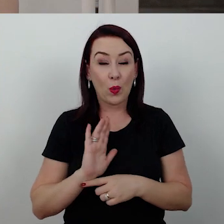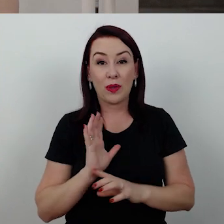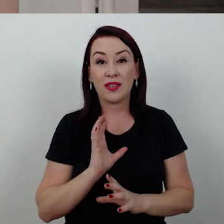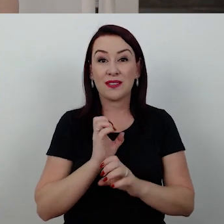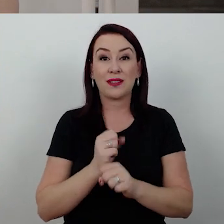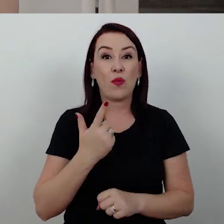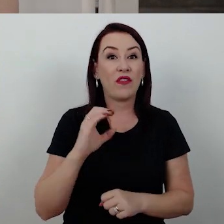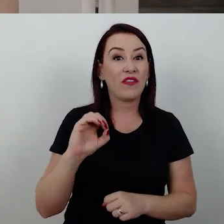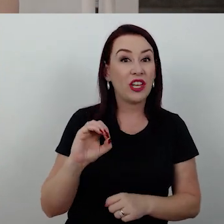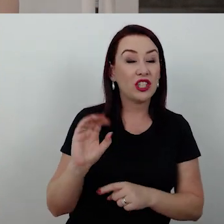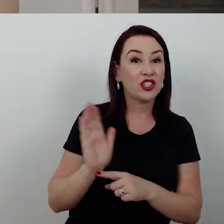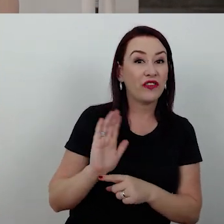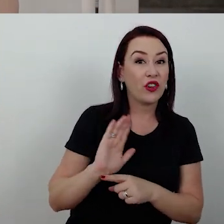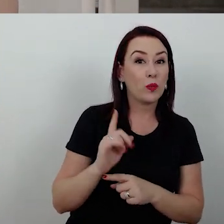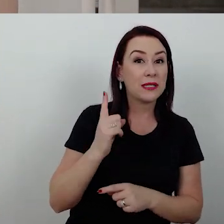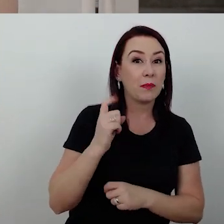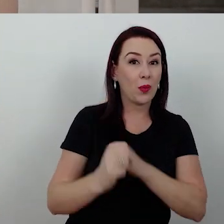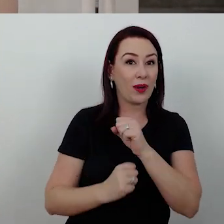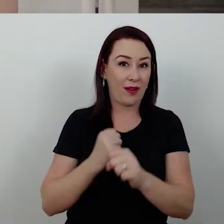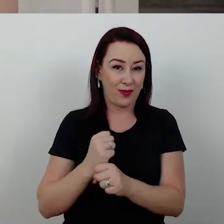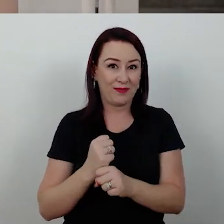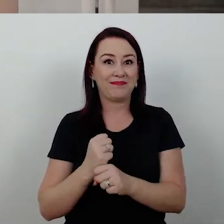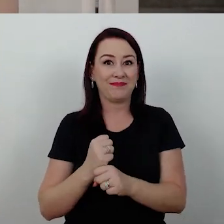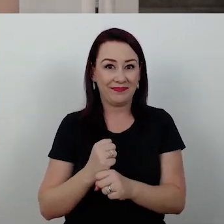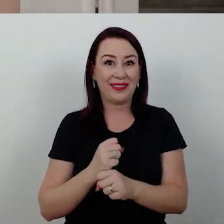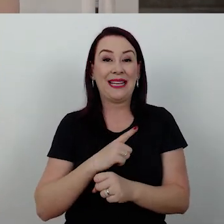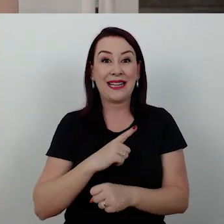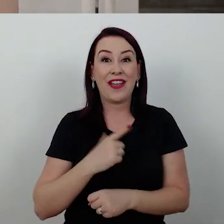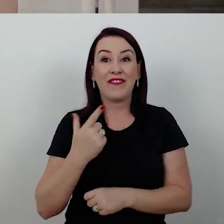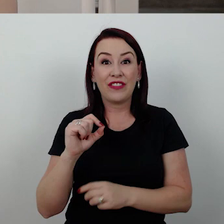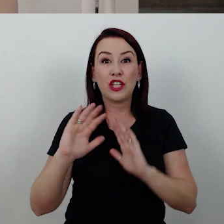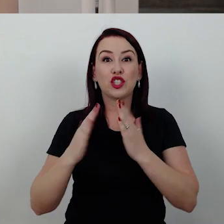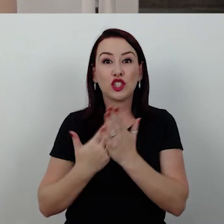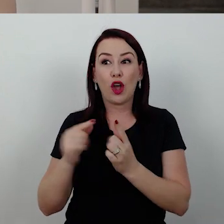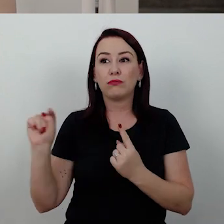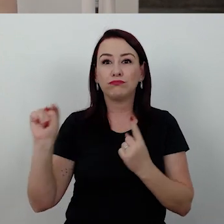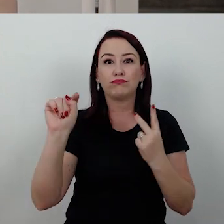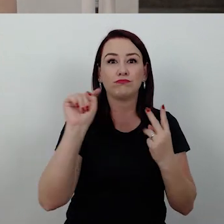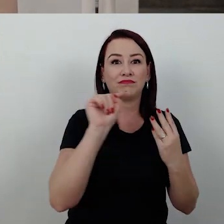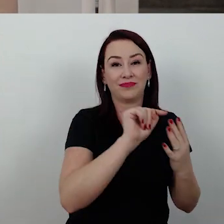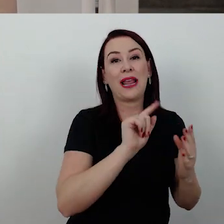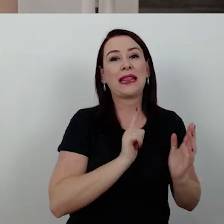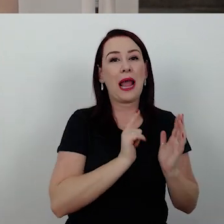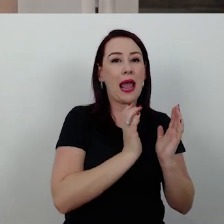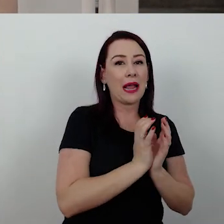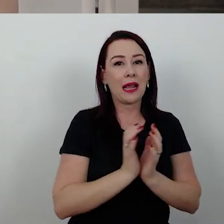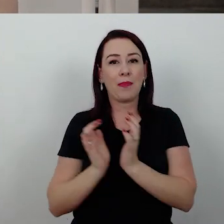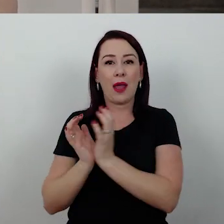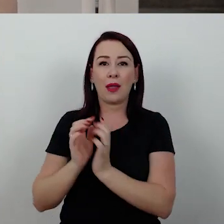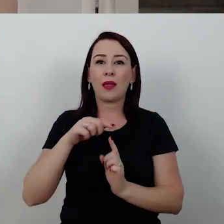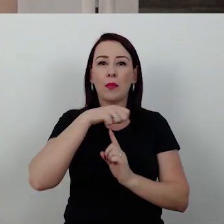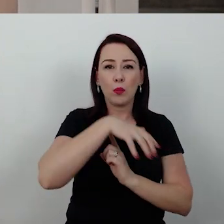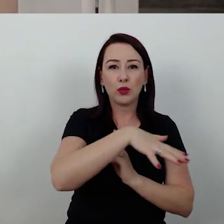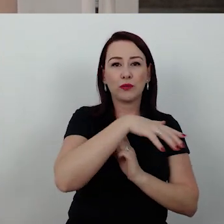20 filmes por ano, são 20 escolas atendidas. Então, a gente tem 2 equipes de jovens multiplicadores,